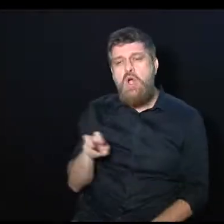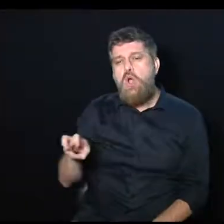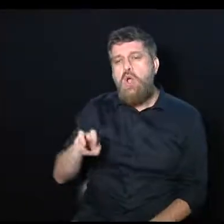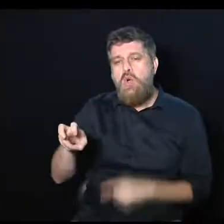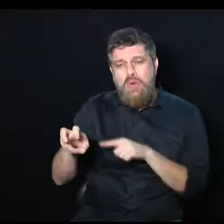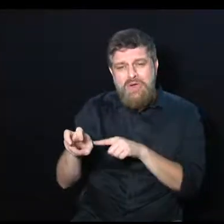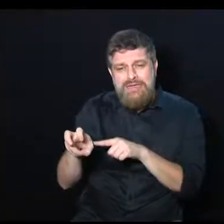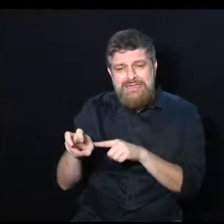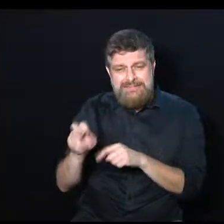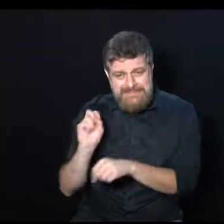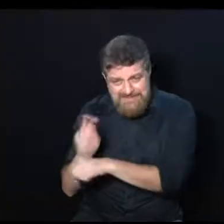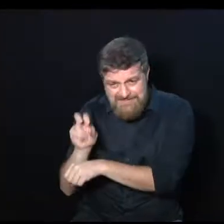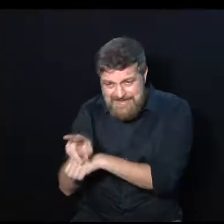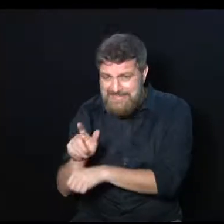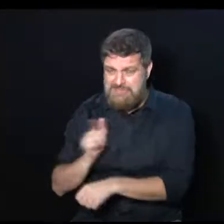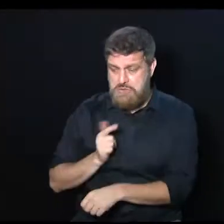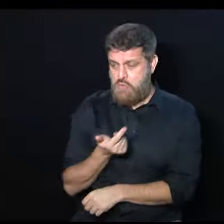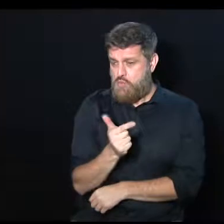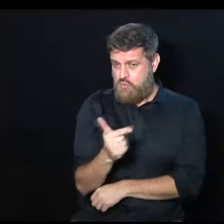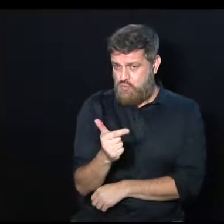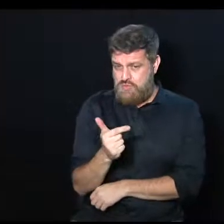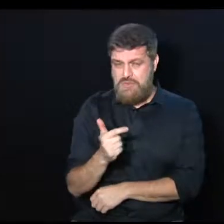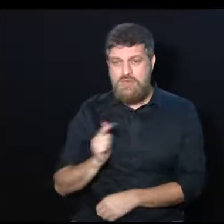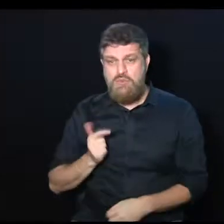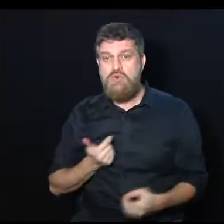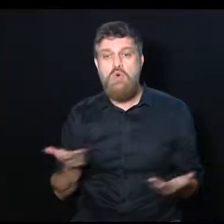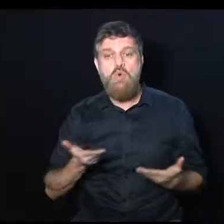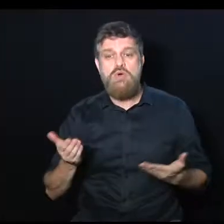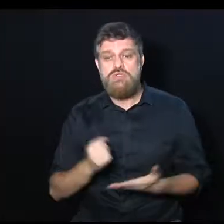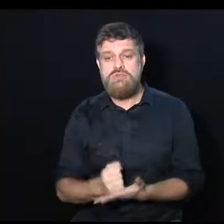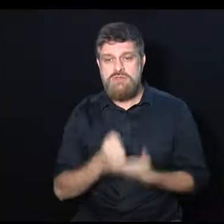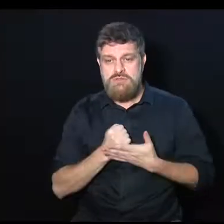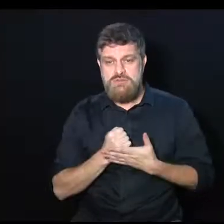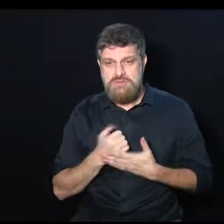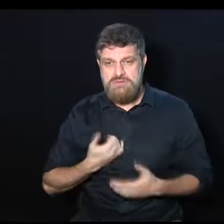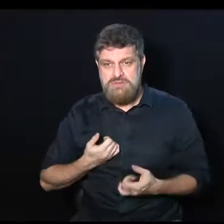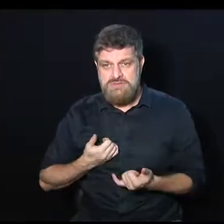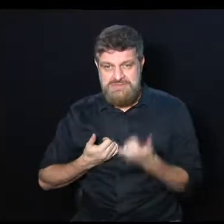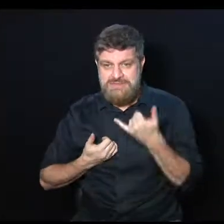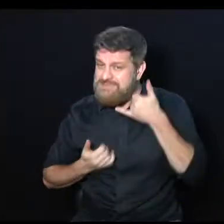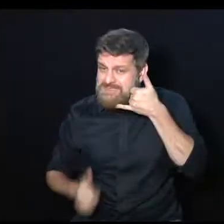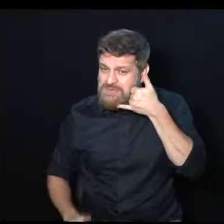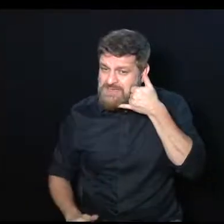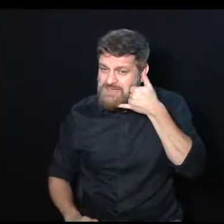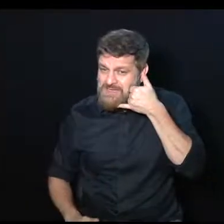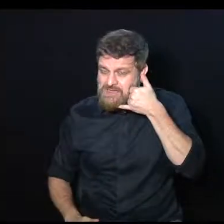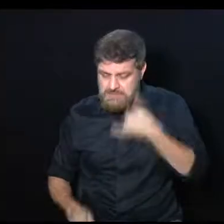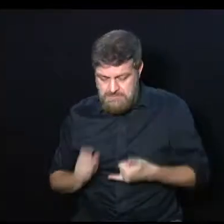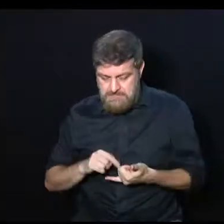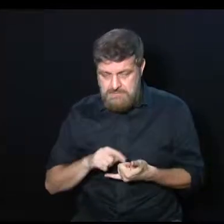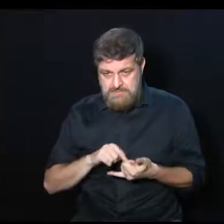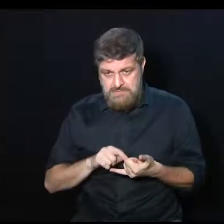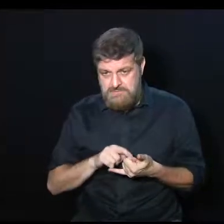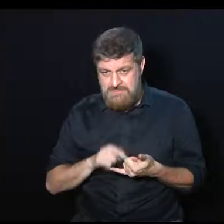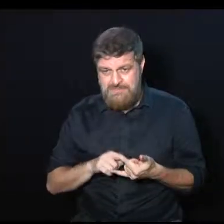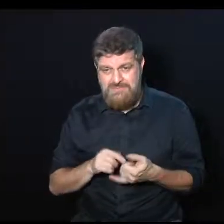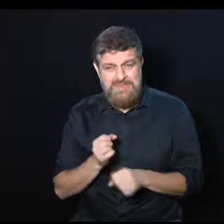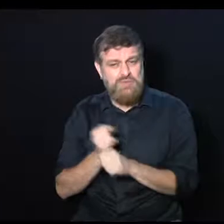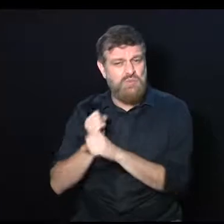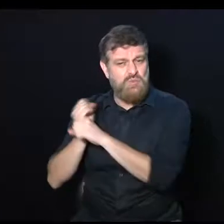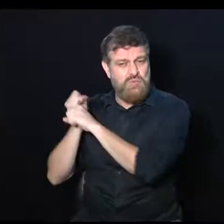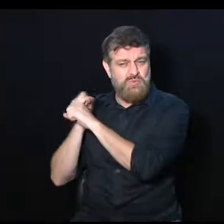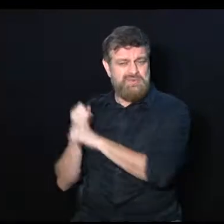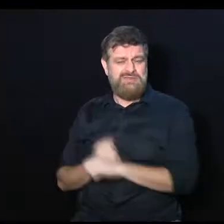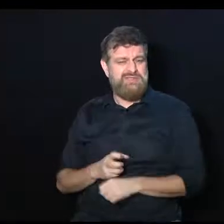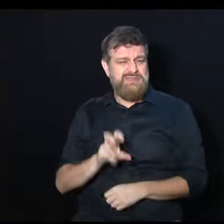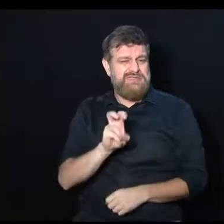serpente peçonhenta ou não, e hoje o que ajuda muito a gente, por exemplo, chama-se telefone celular. Por quê? Há anos atrás, há 5,